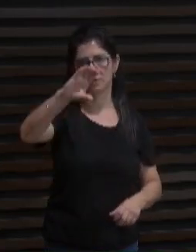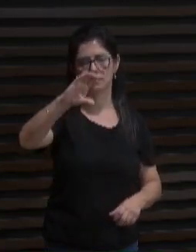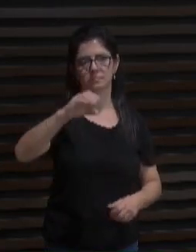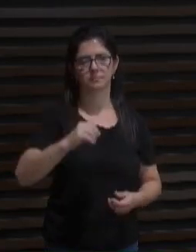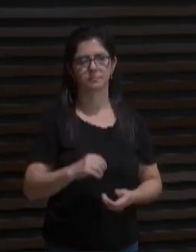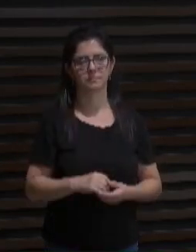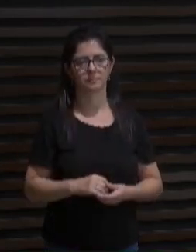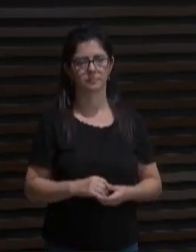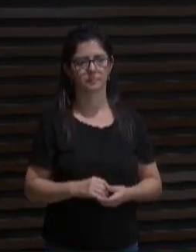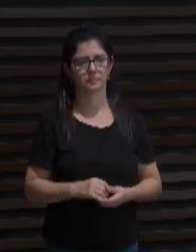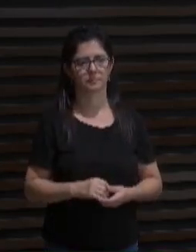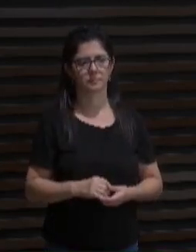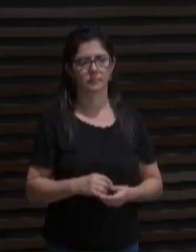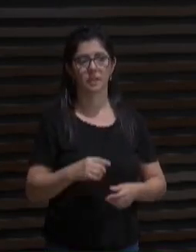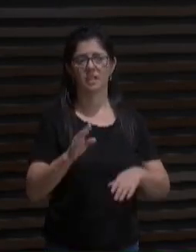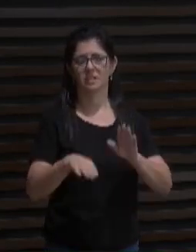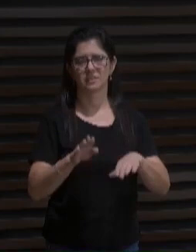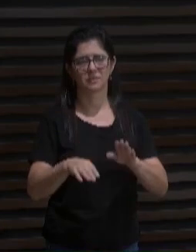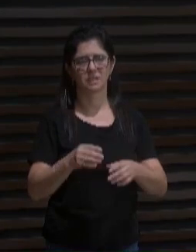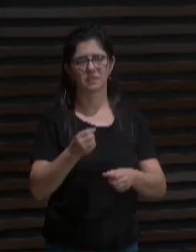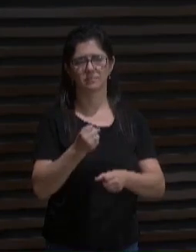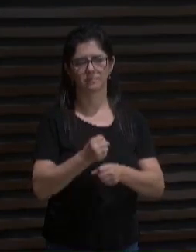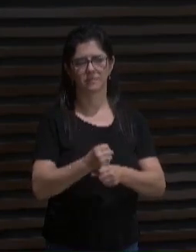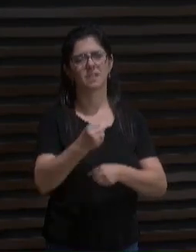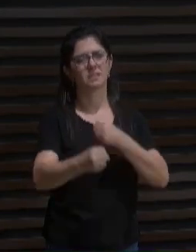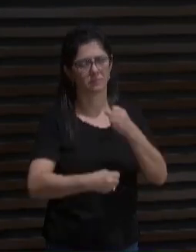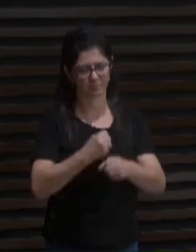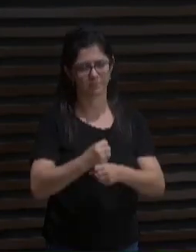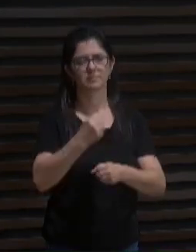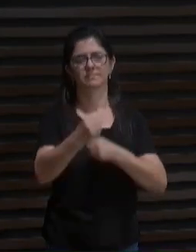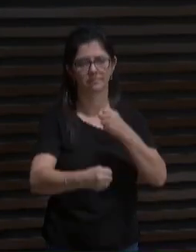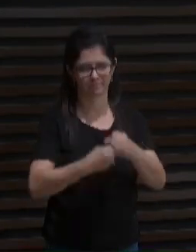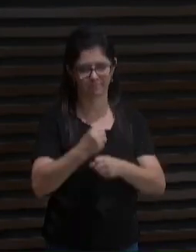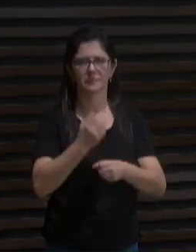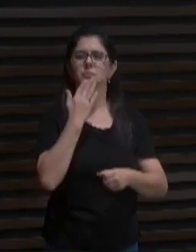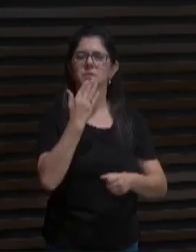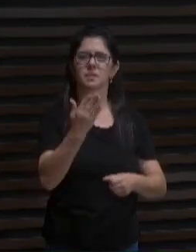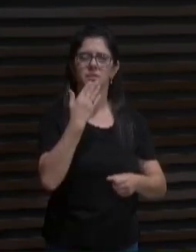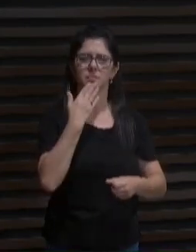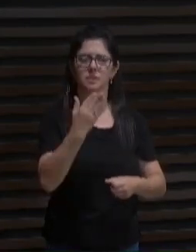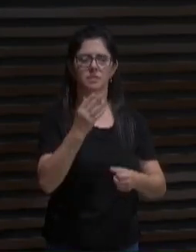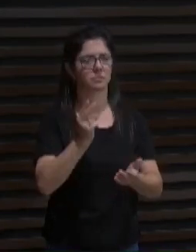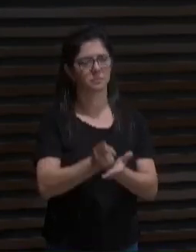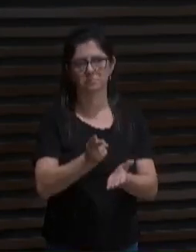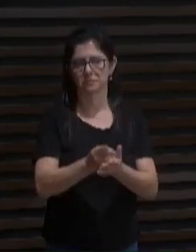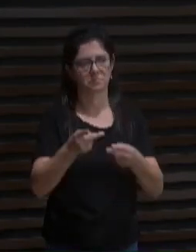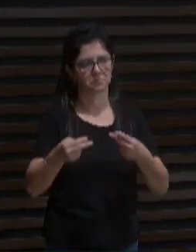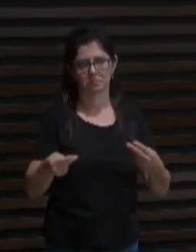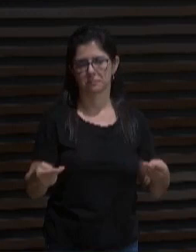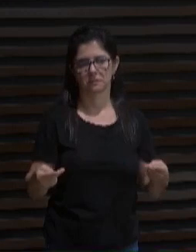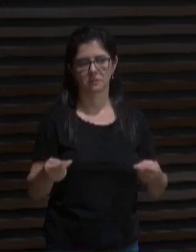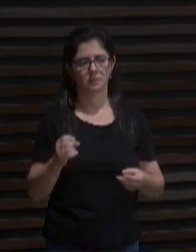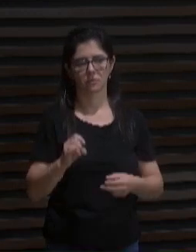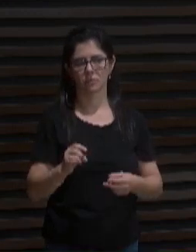às vezes a gente fica anos pedindo a mesma coisa. Se eu estou pedindo é porque eu não estou confiando que o Senhor, ou ele